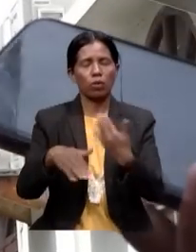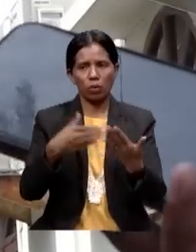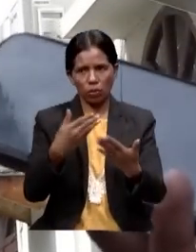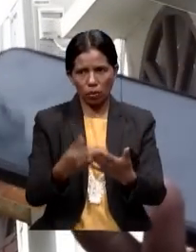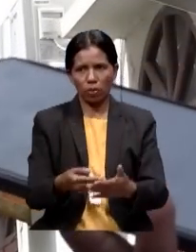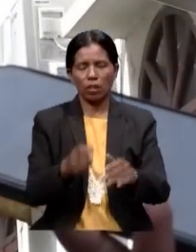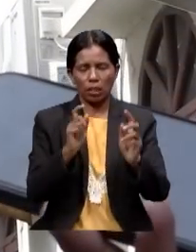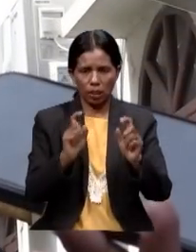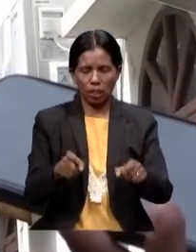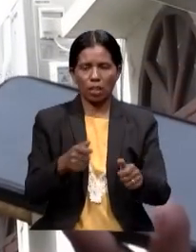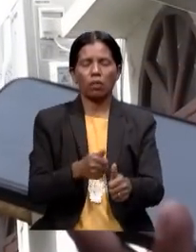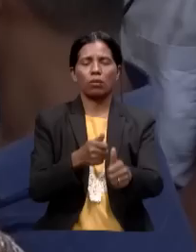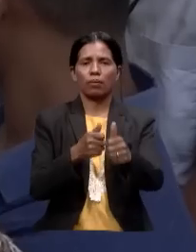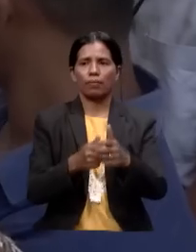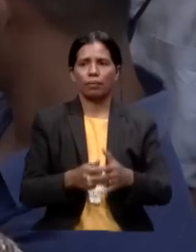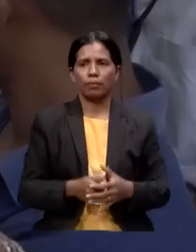kan tinggi lawan sana ne